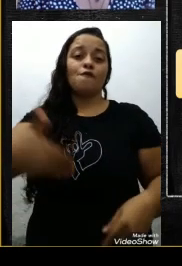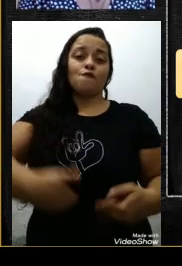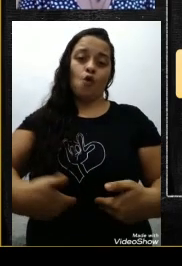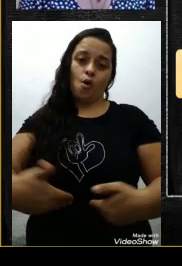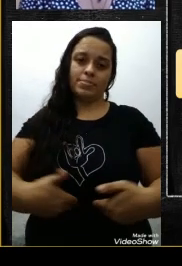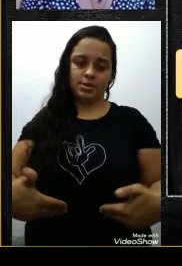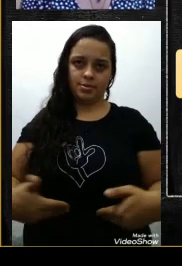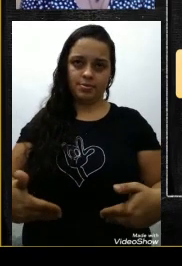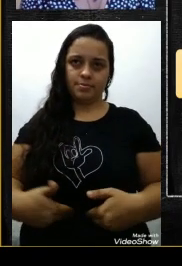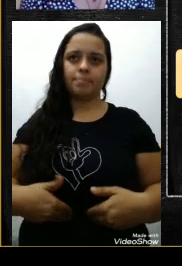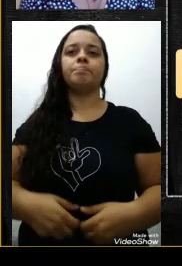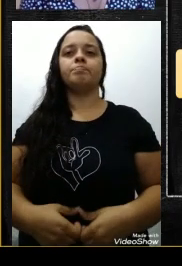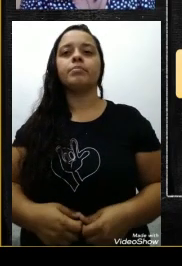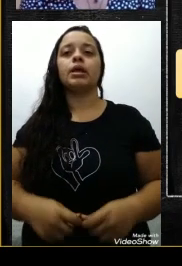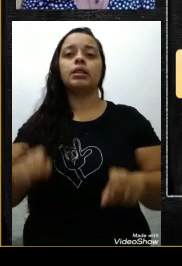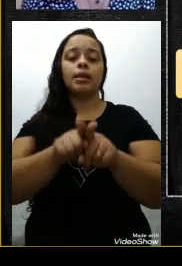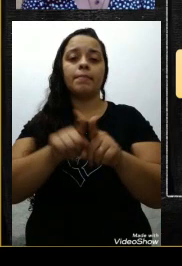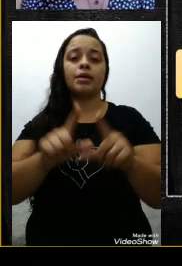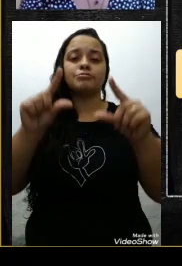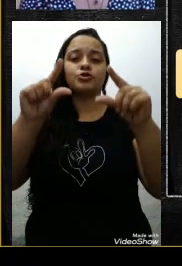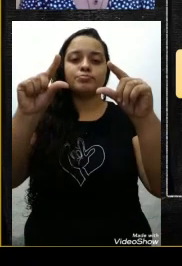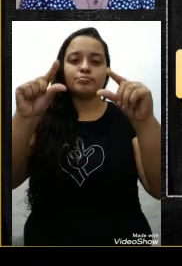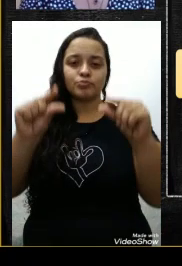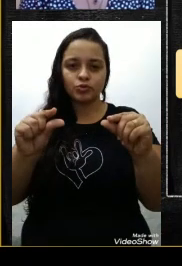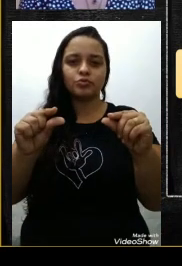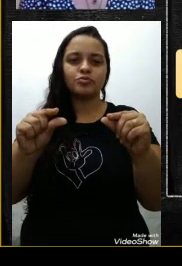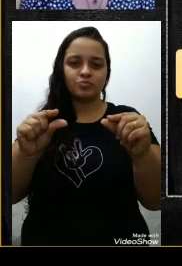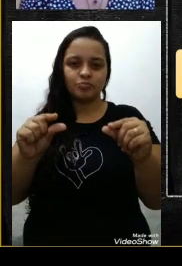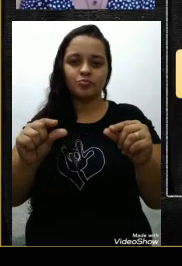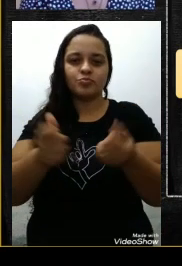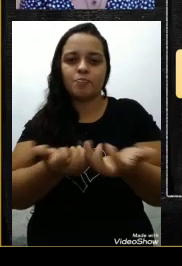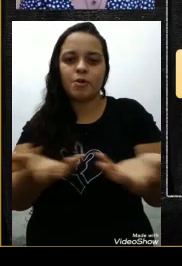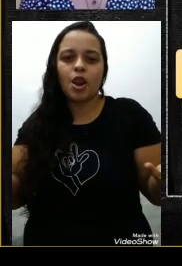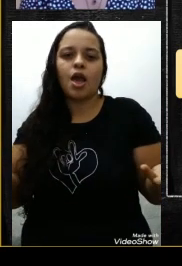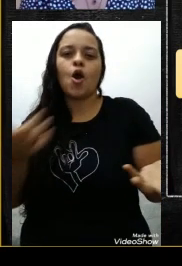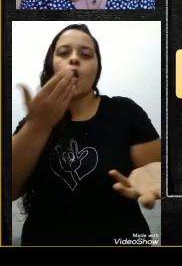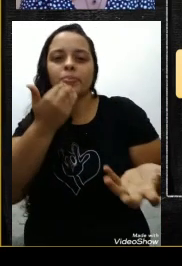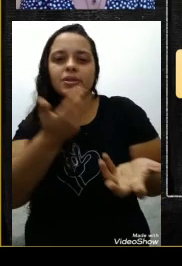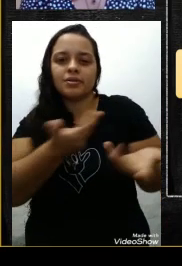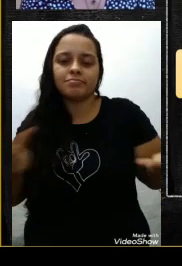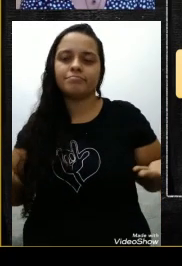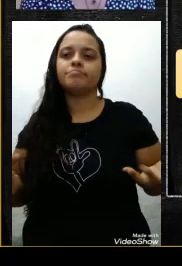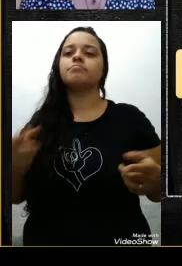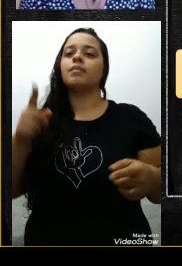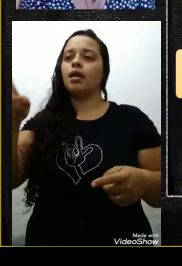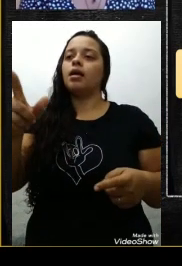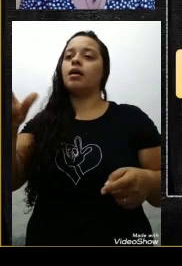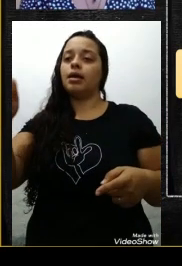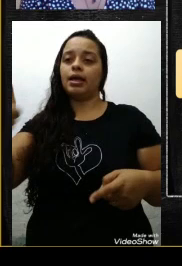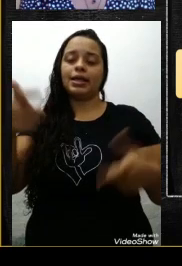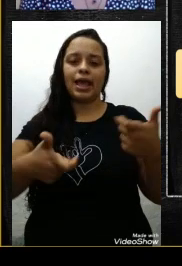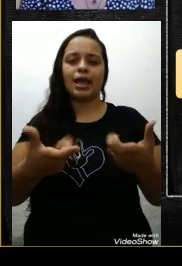mataram cerca de 1/3 da população europeia e também ocasionaram a diminuição da produção.